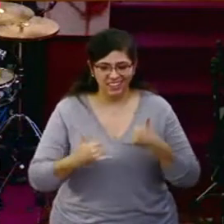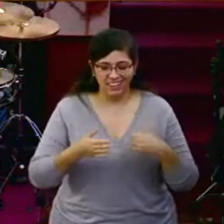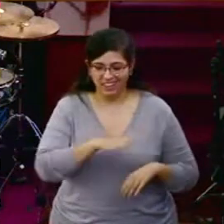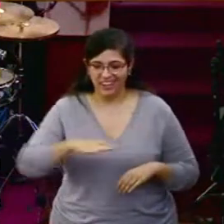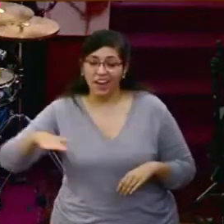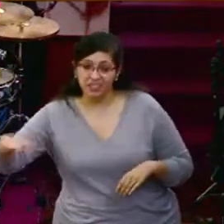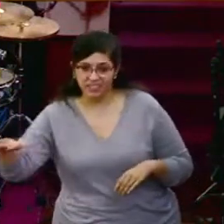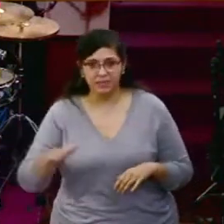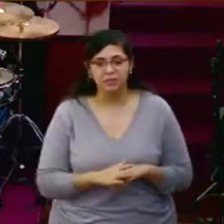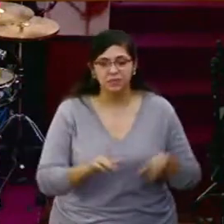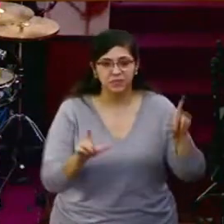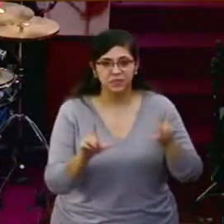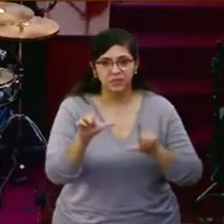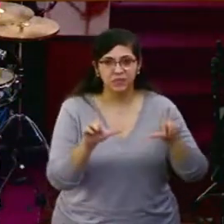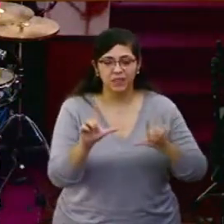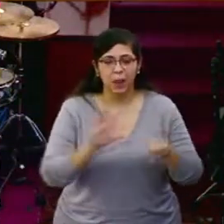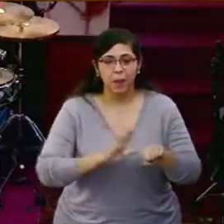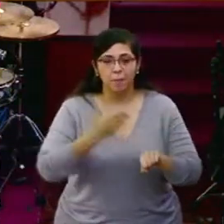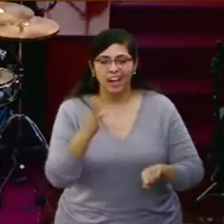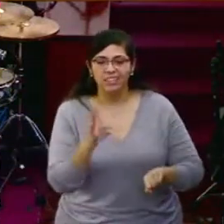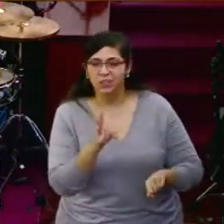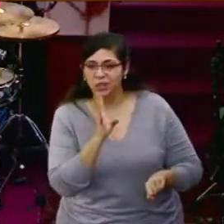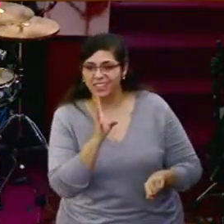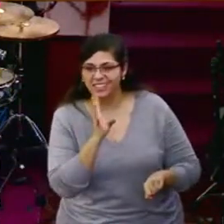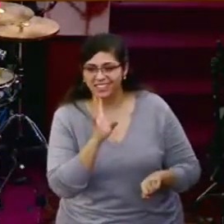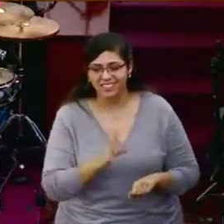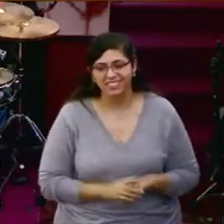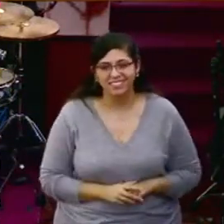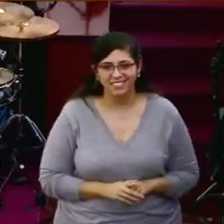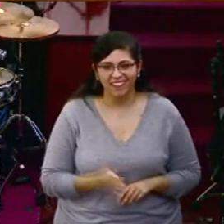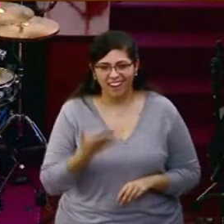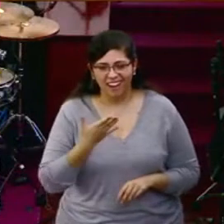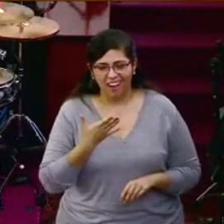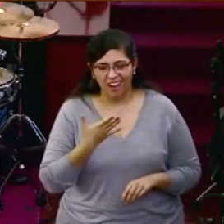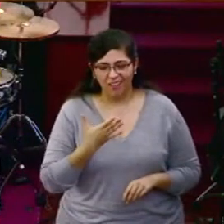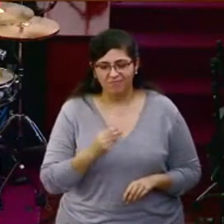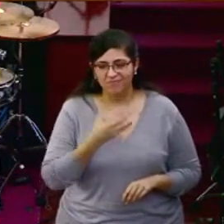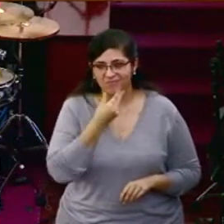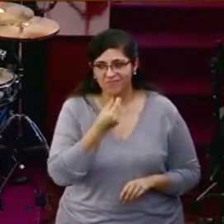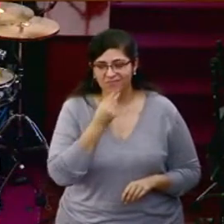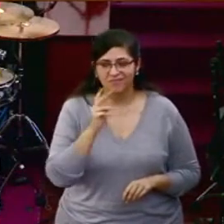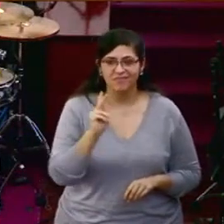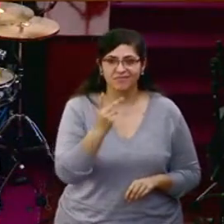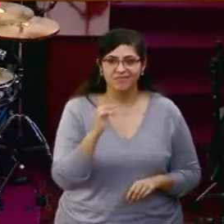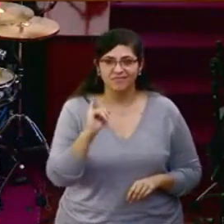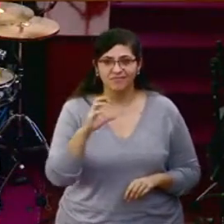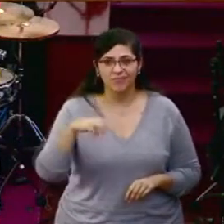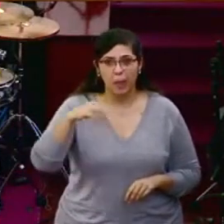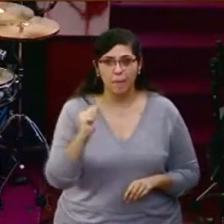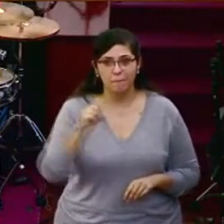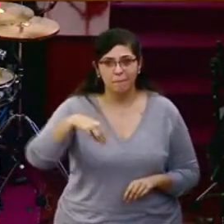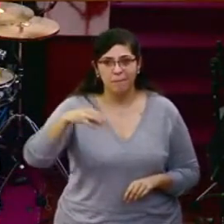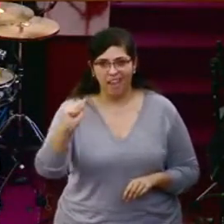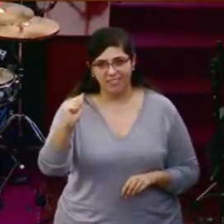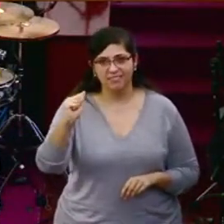da nossa geração era o he-man o he-man ele encontrava força os